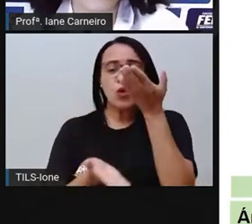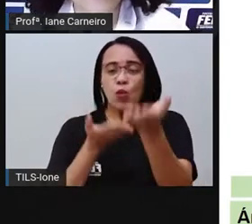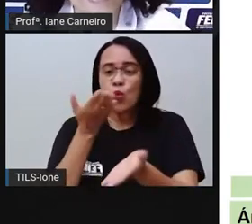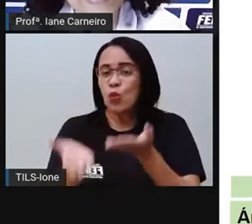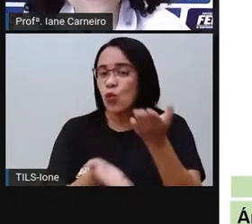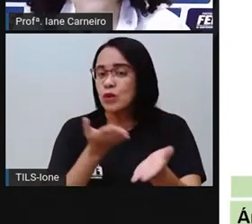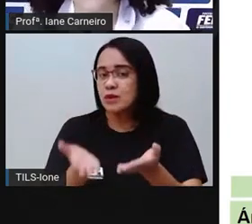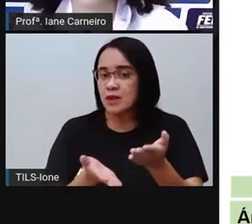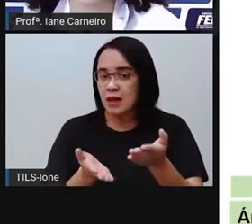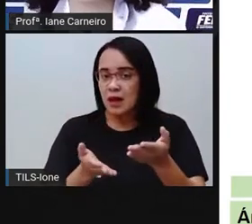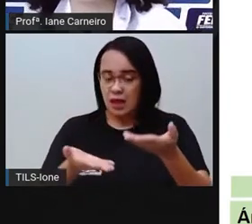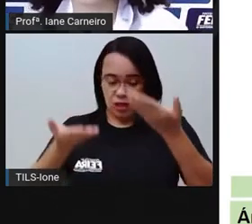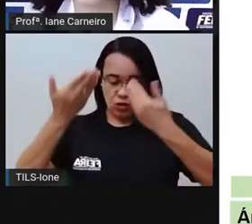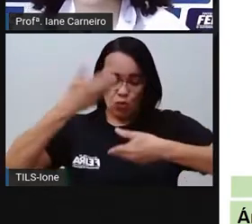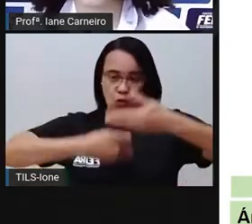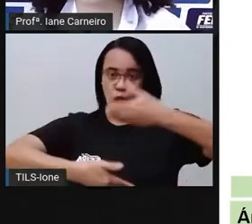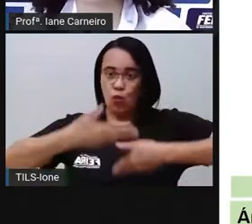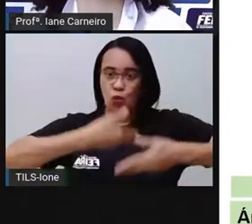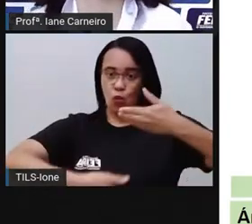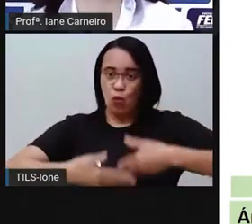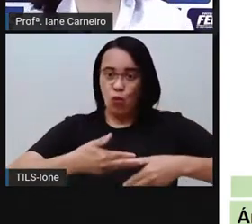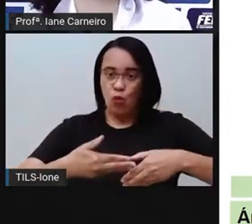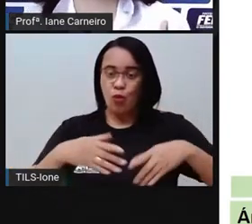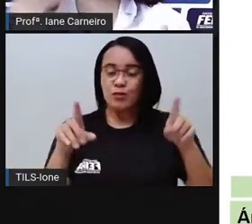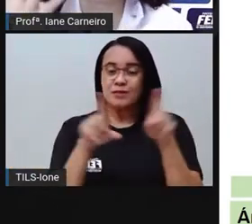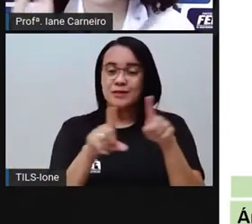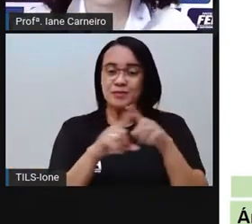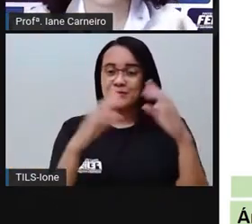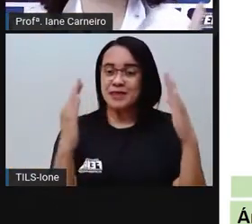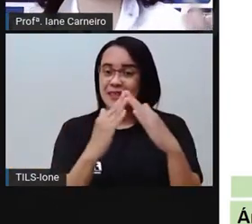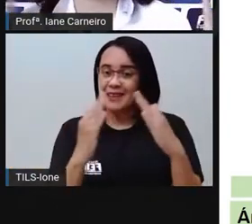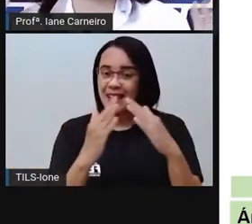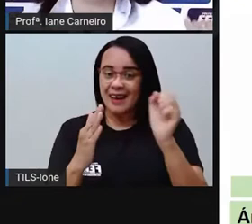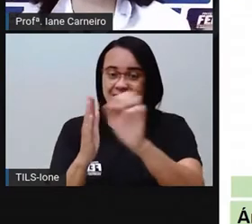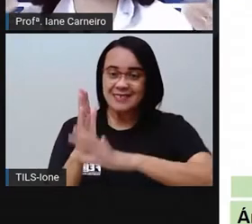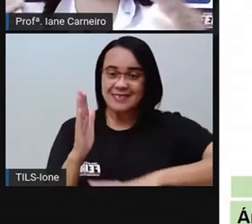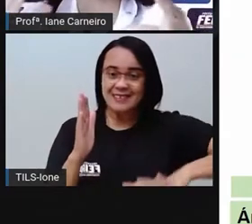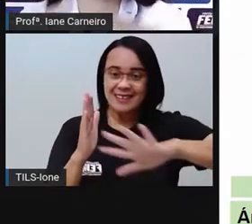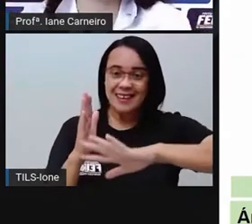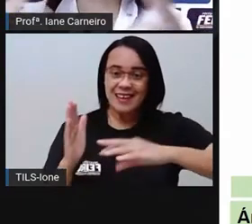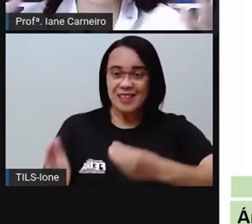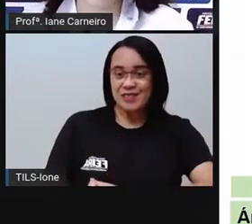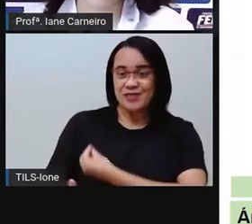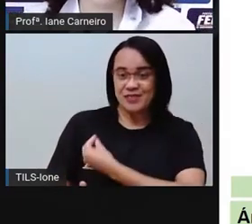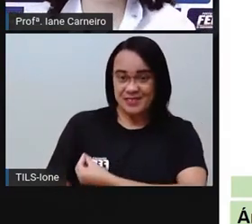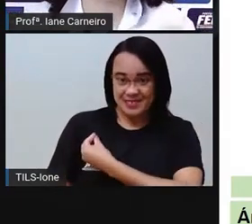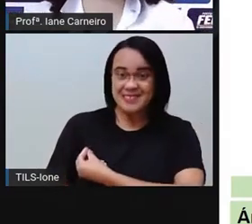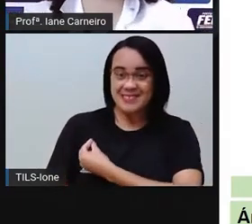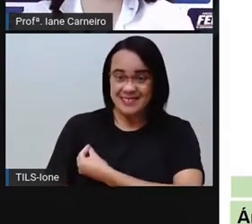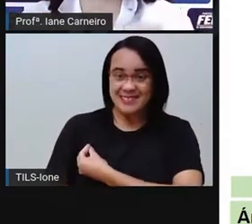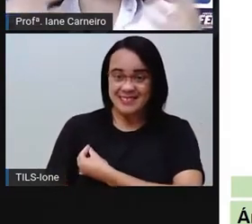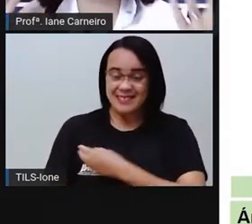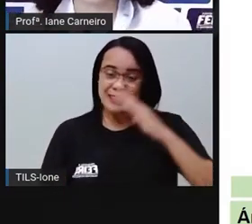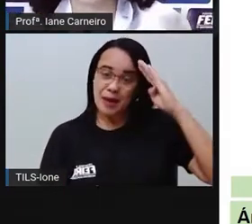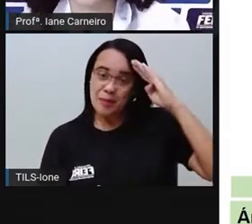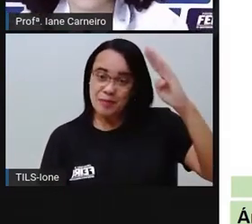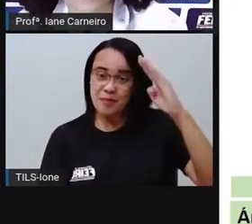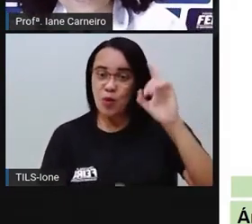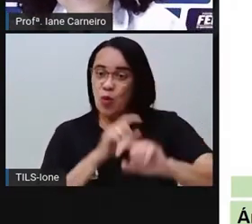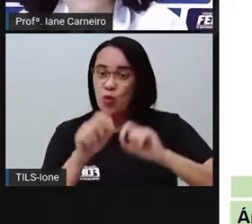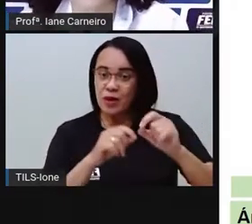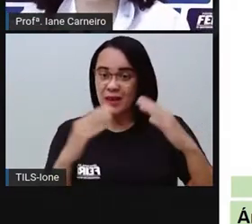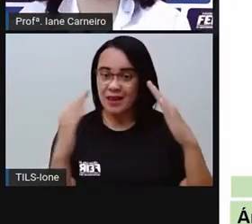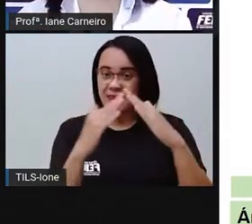nossa casa, né? O meio em que nós vivemos, né? Vocês, eu, a gente vive principalmente, a gente passa muito tempo em